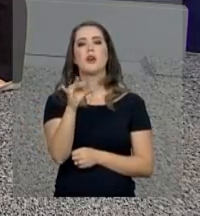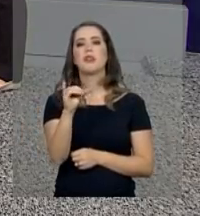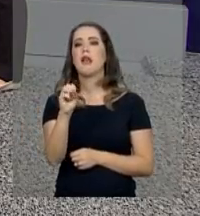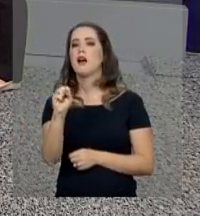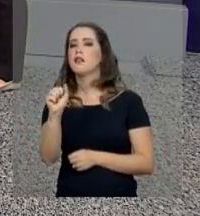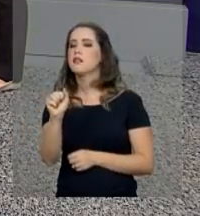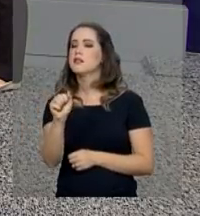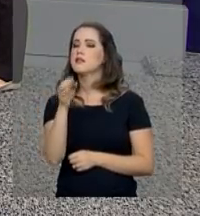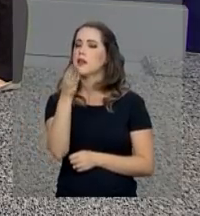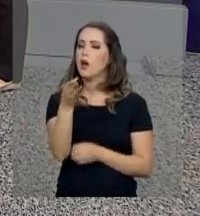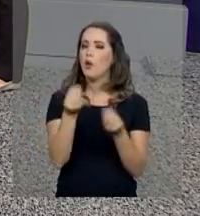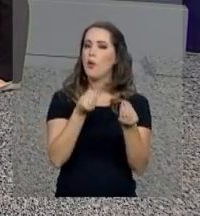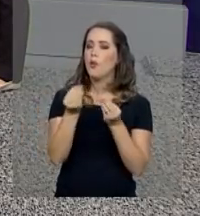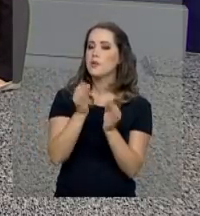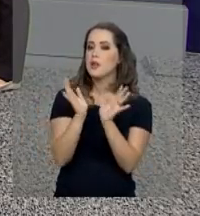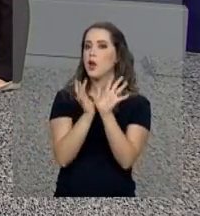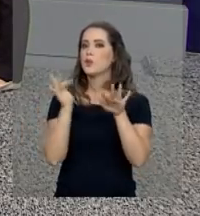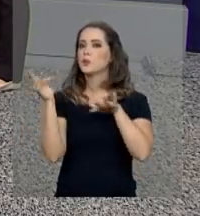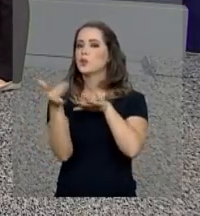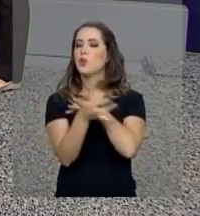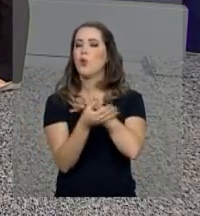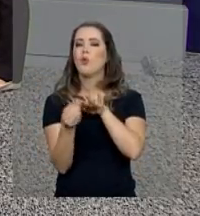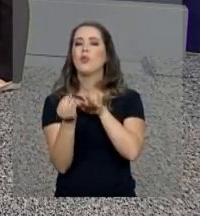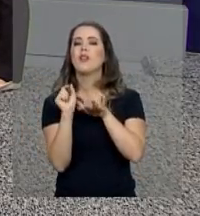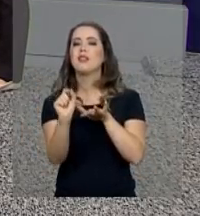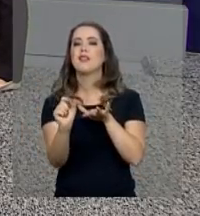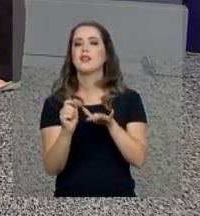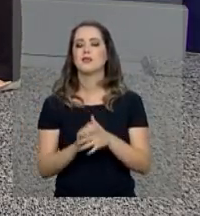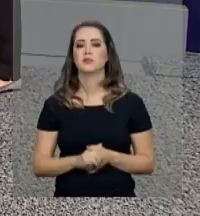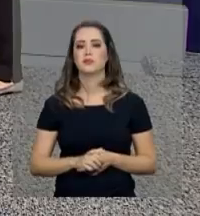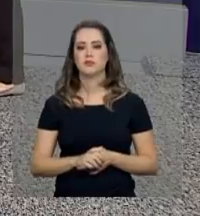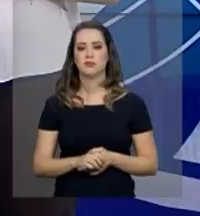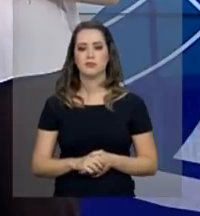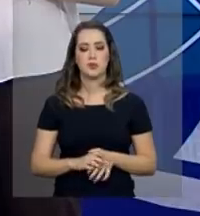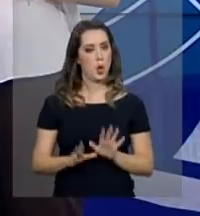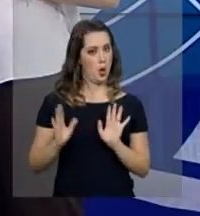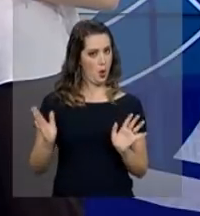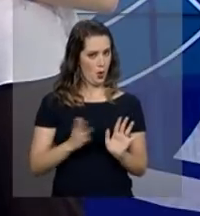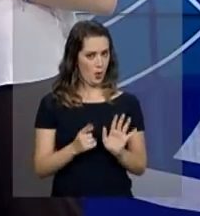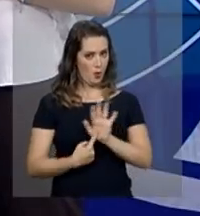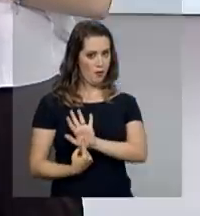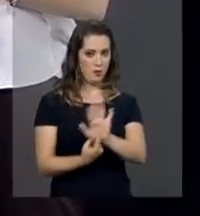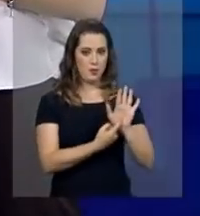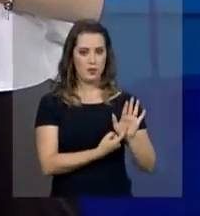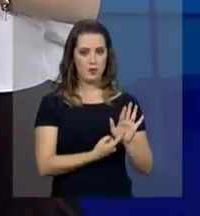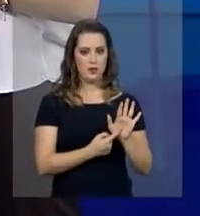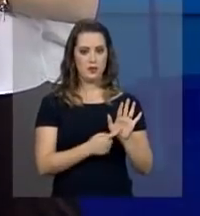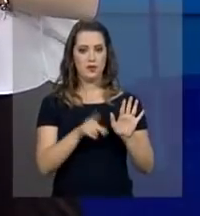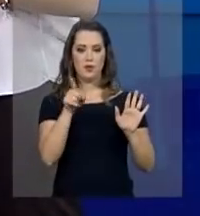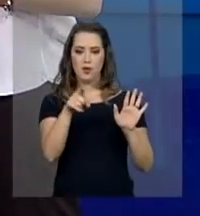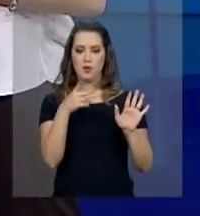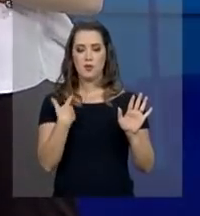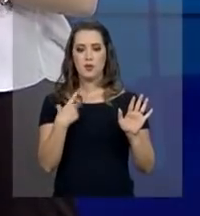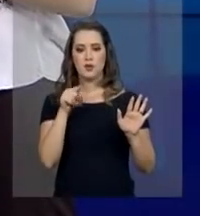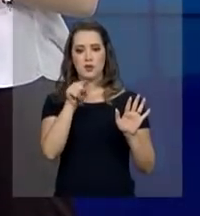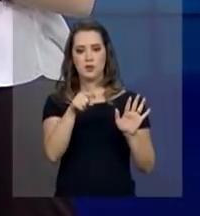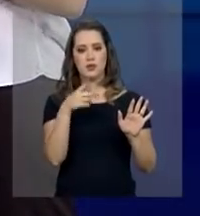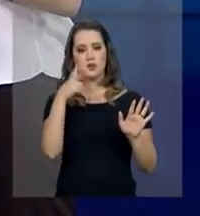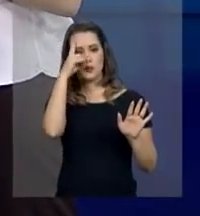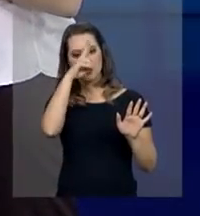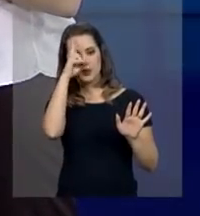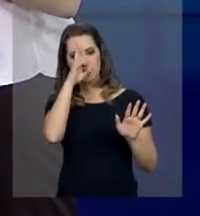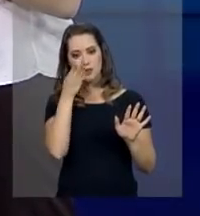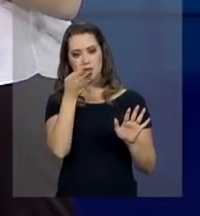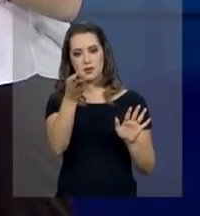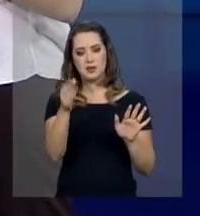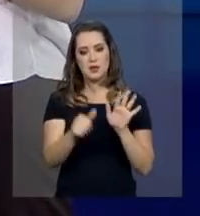está a repercussão aí da Assembleia da ONU nas redes sociais? Renata, olha, eu vou mostrar para você agora uma repercussão fofinha e histórica.